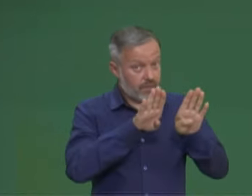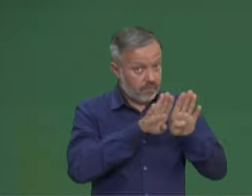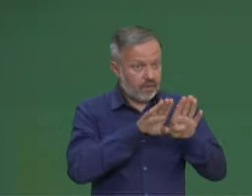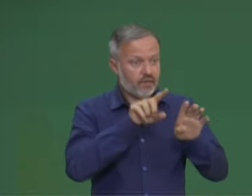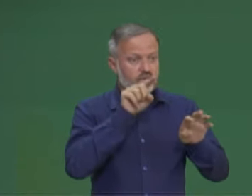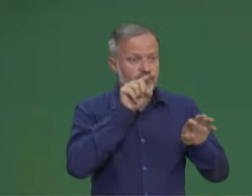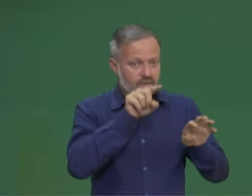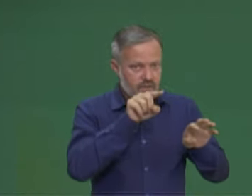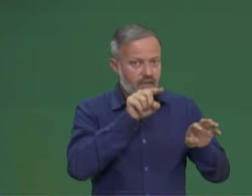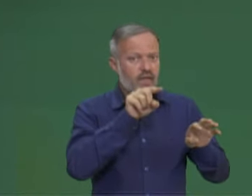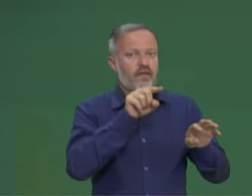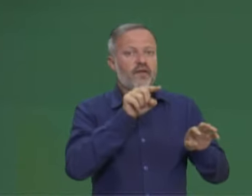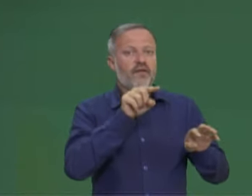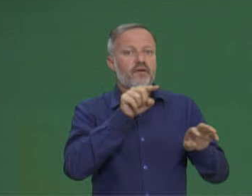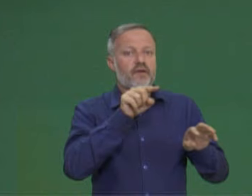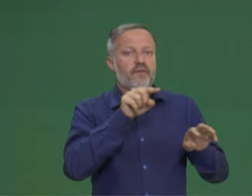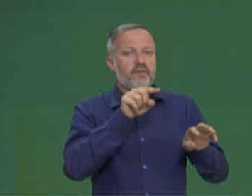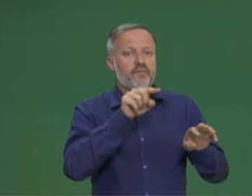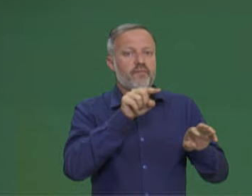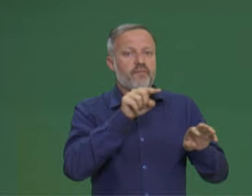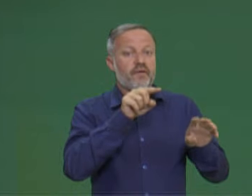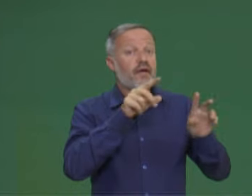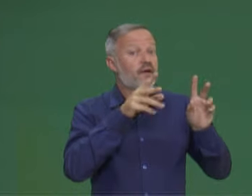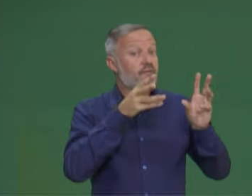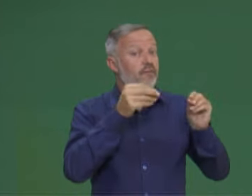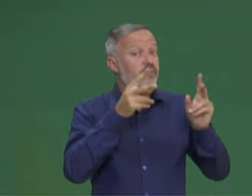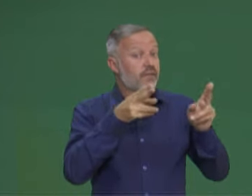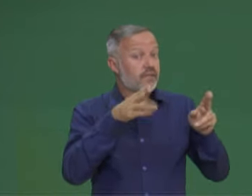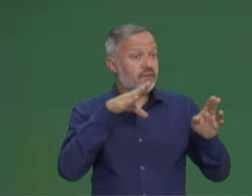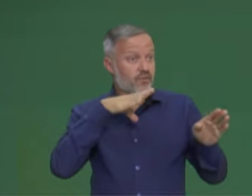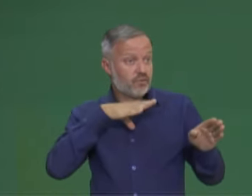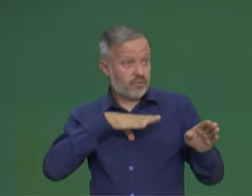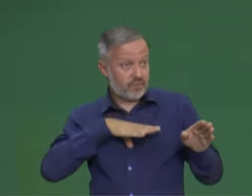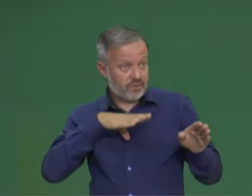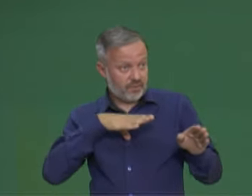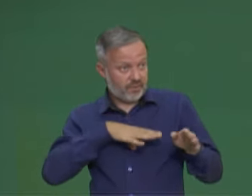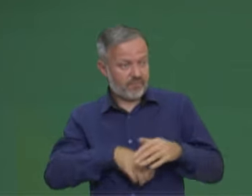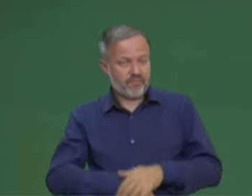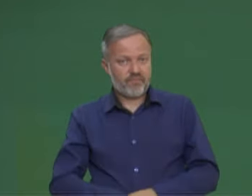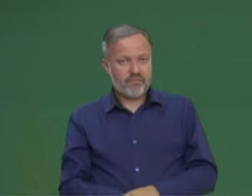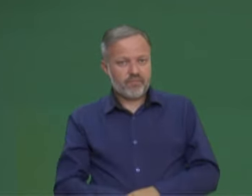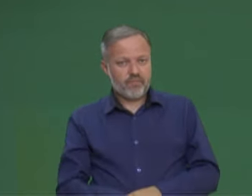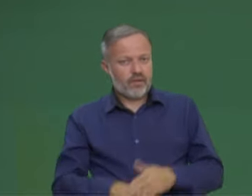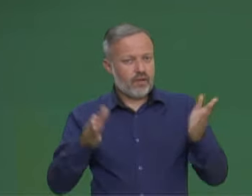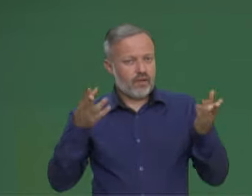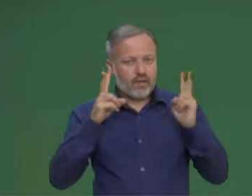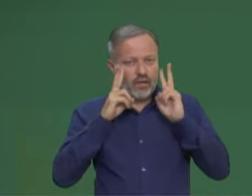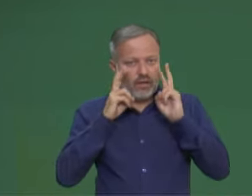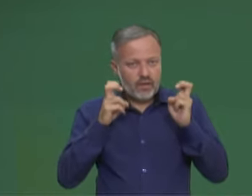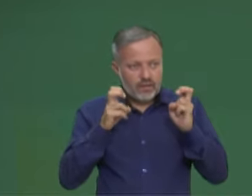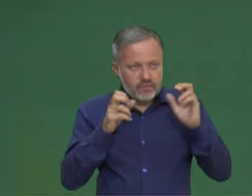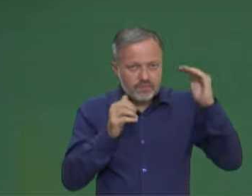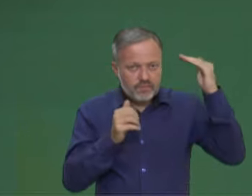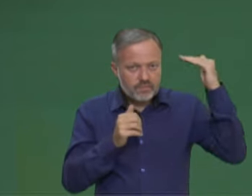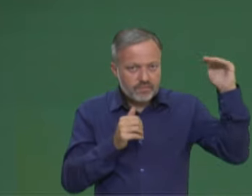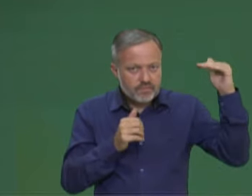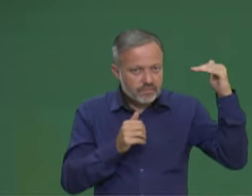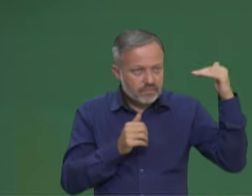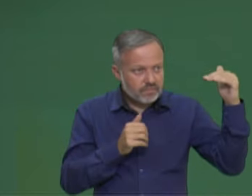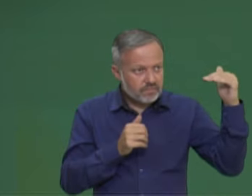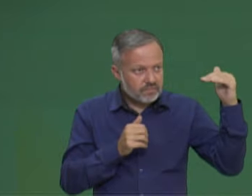formal. Então, aqui tranquilo, né? É muito parecido com o português. Eu quero que vocês prestem muita atenção aqui, ó,